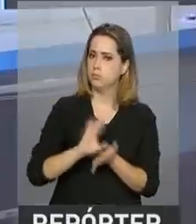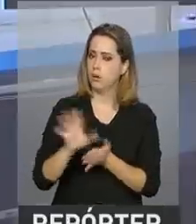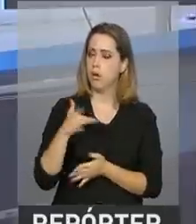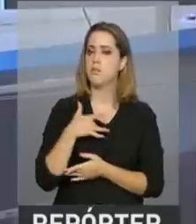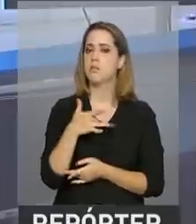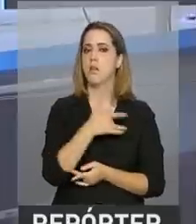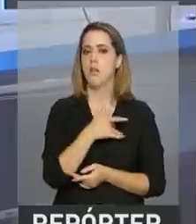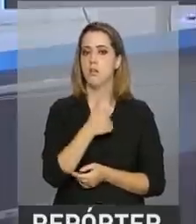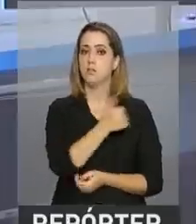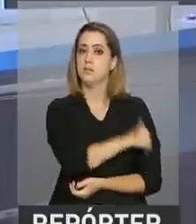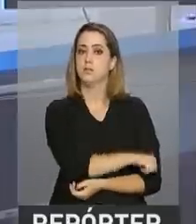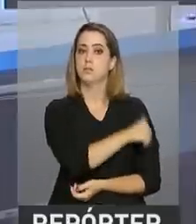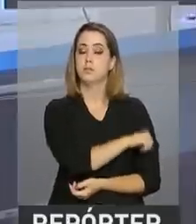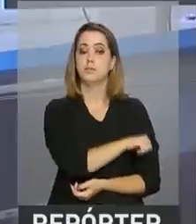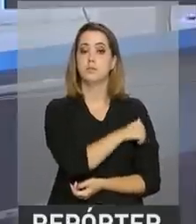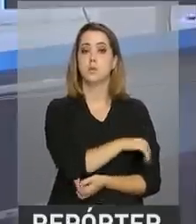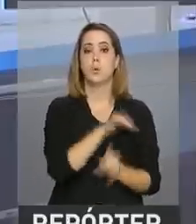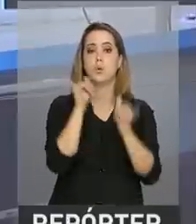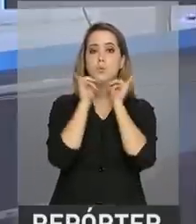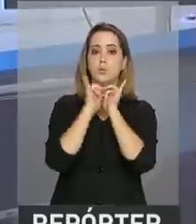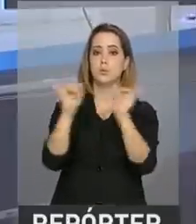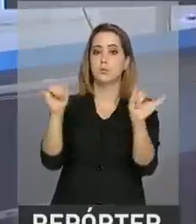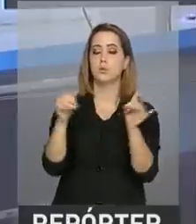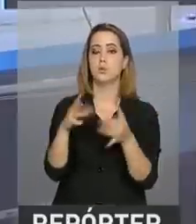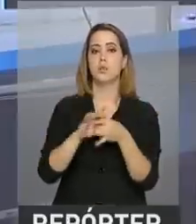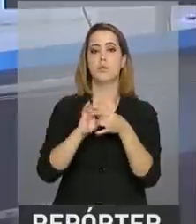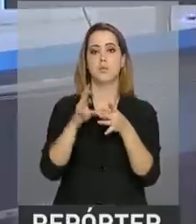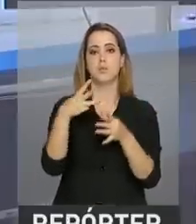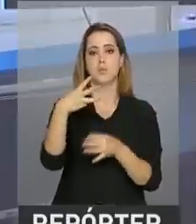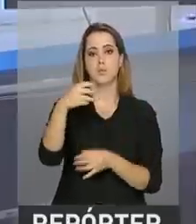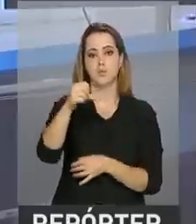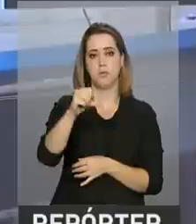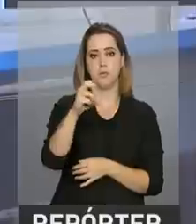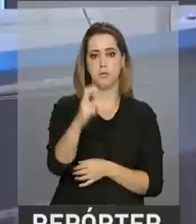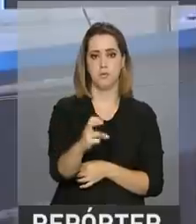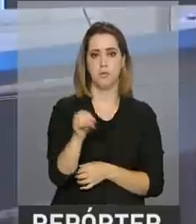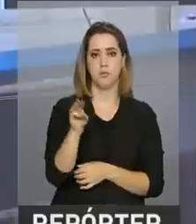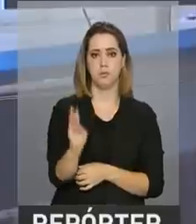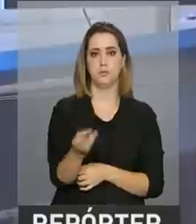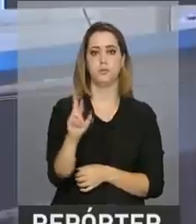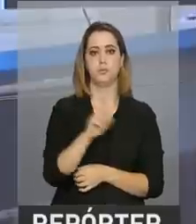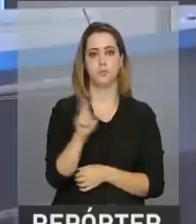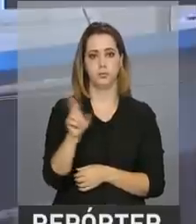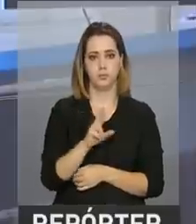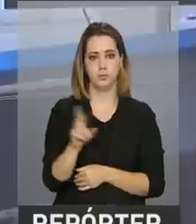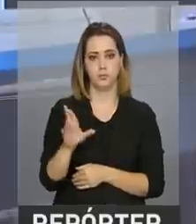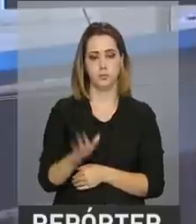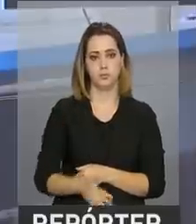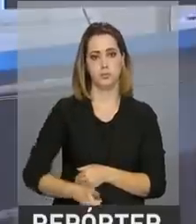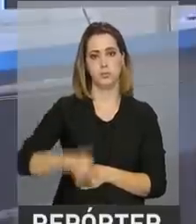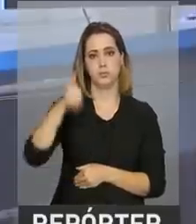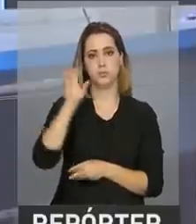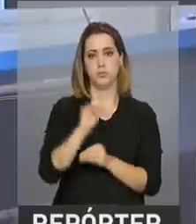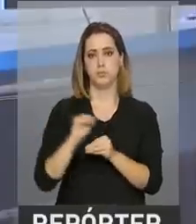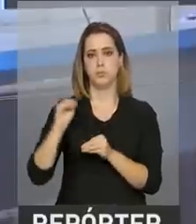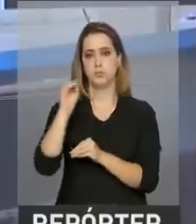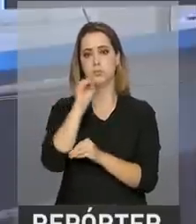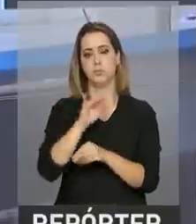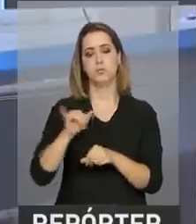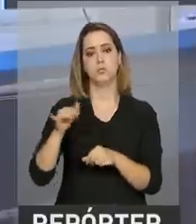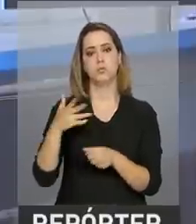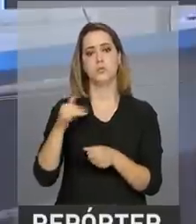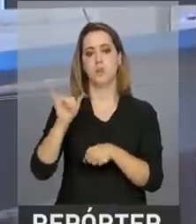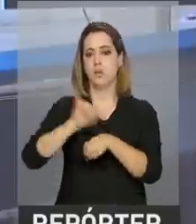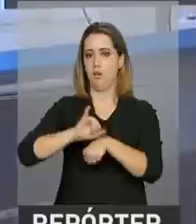para a saúde do Rio de Janeiro. Foi anunciada a liberação de 395 milhões de reais para melhorar os atendimentos